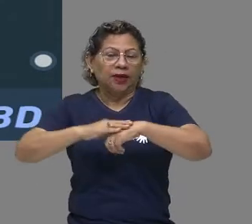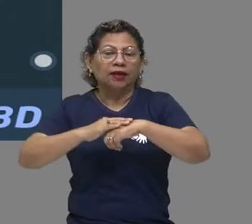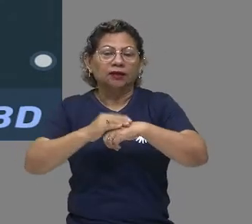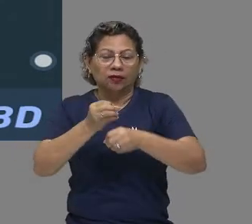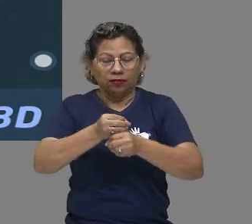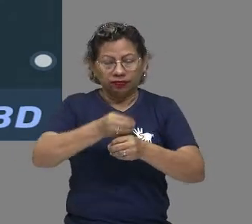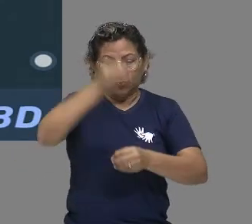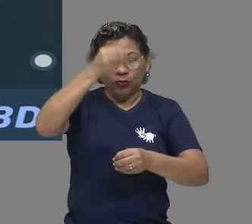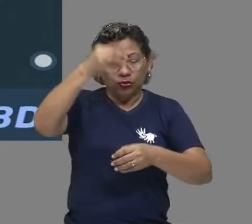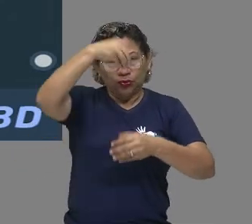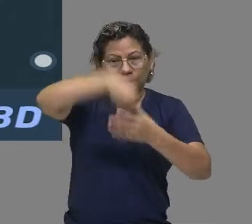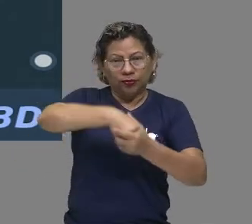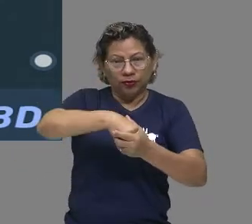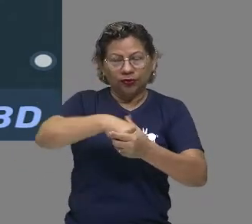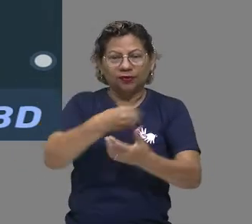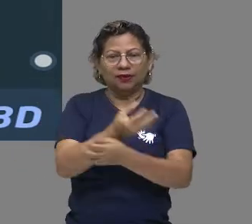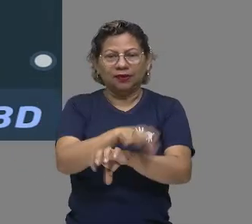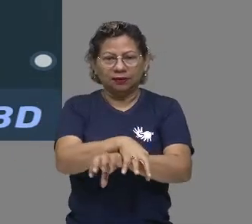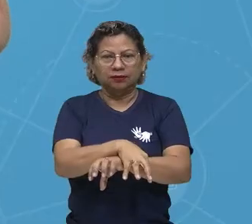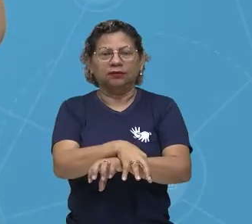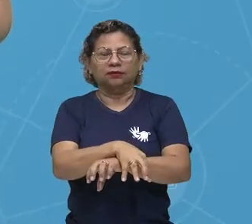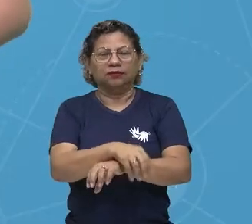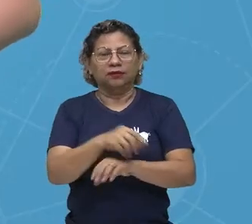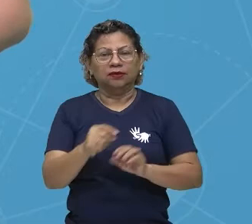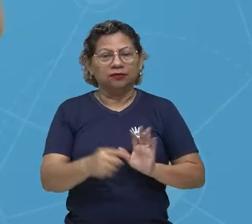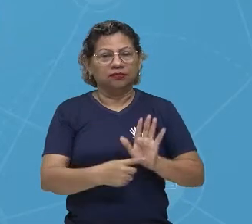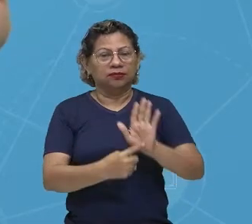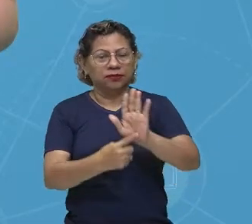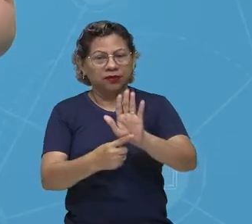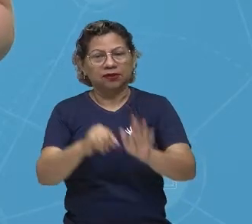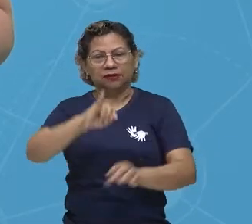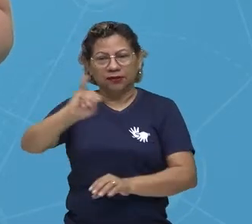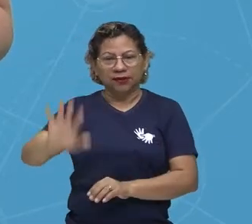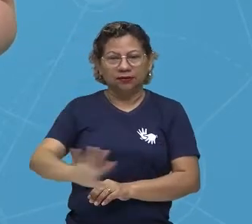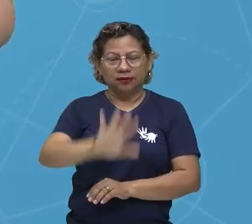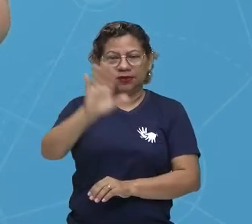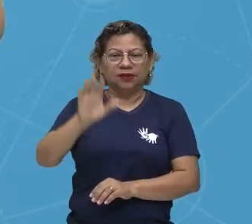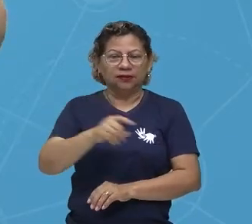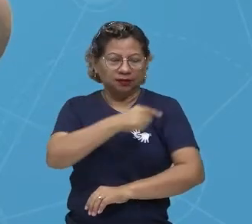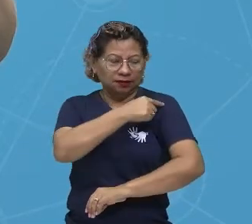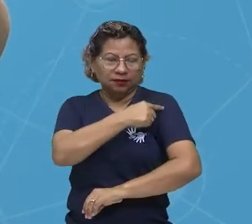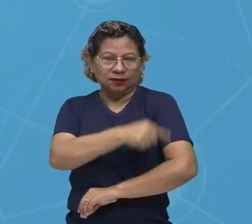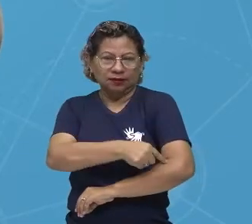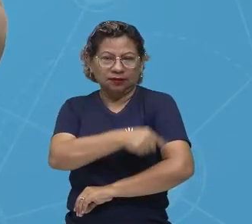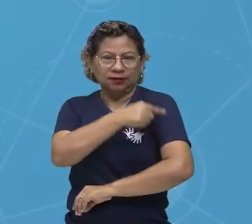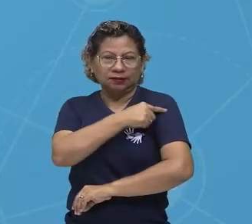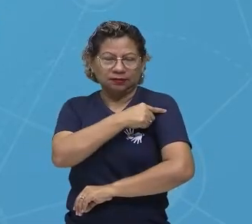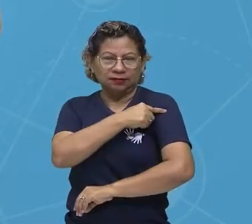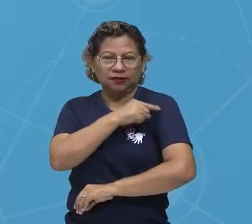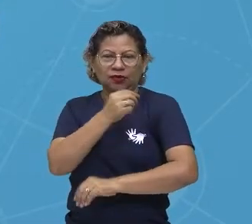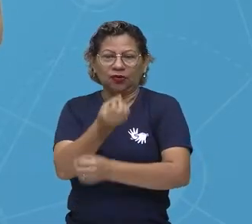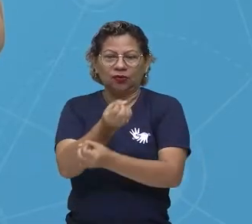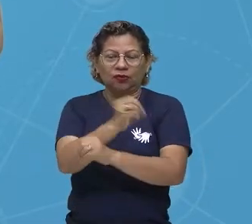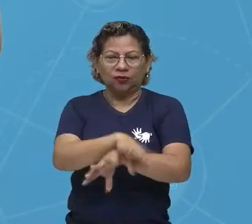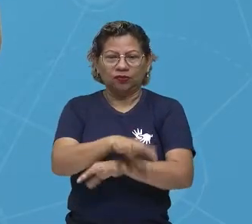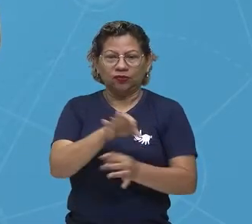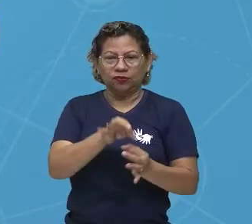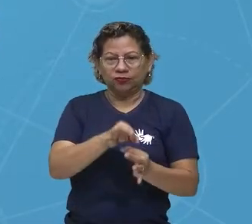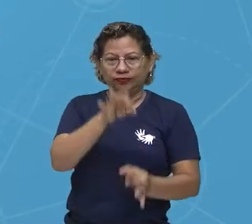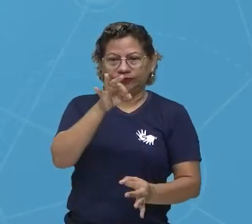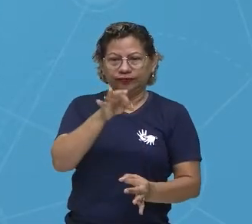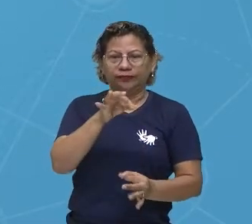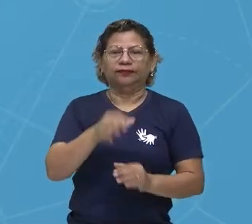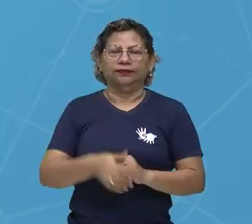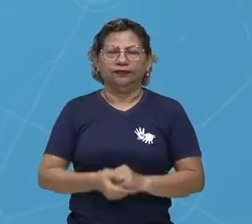como é a sua característica e aqui a gente tem a representação do osso longo Tá então vamos continuar observando outras